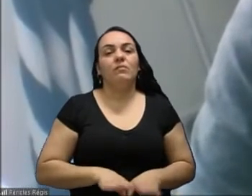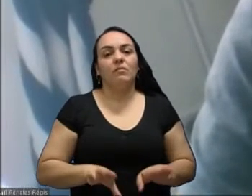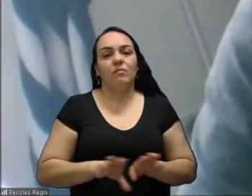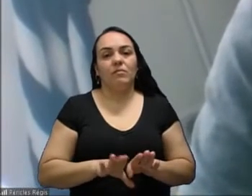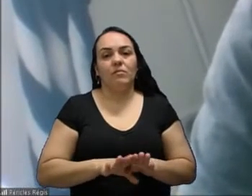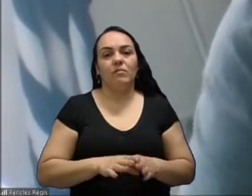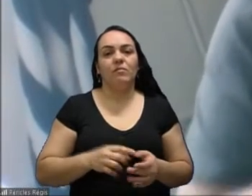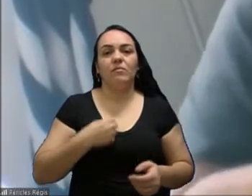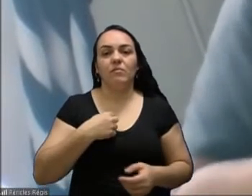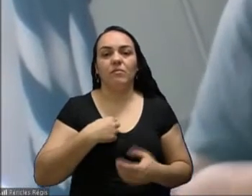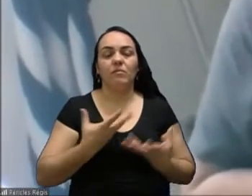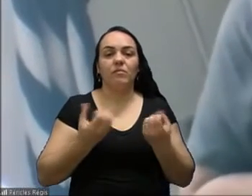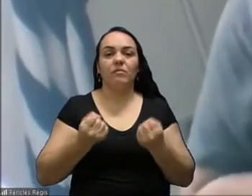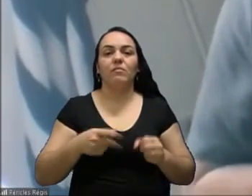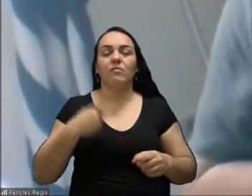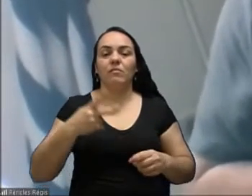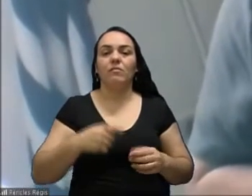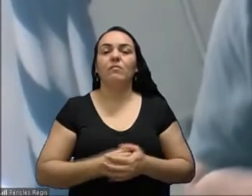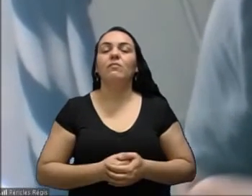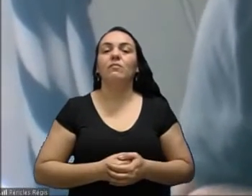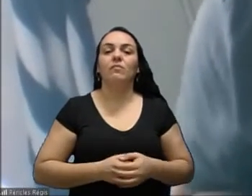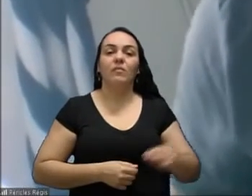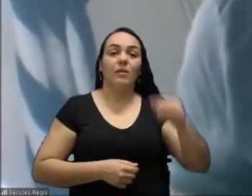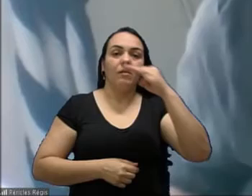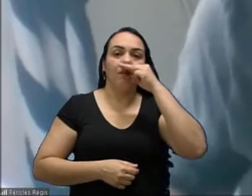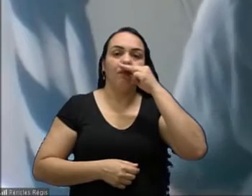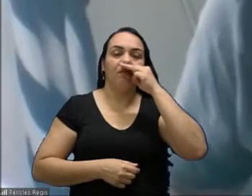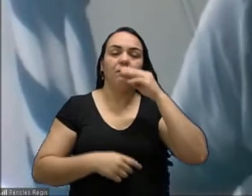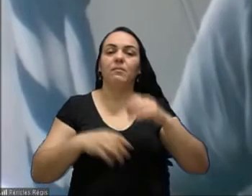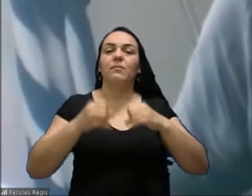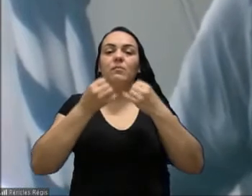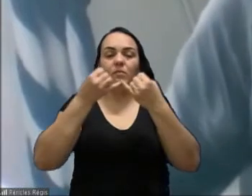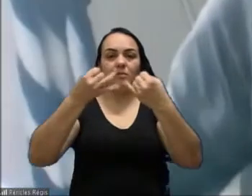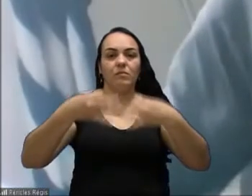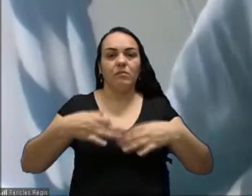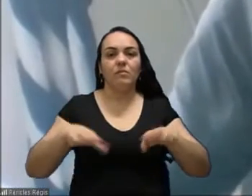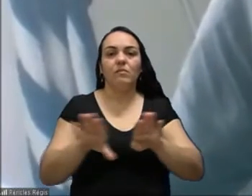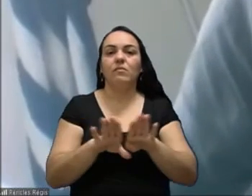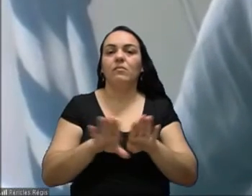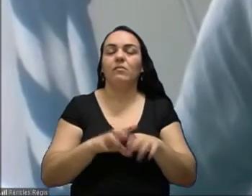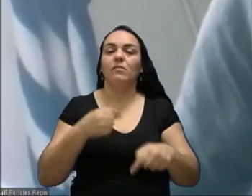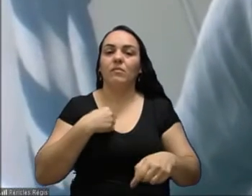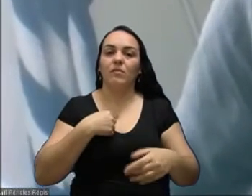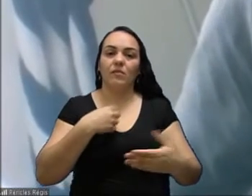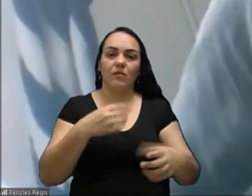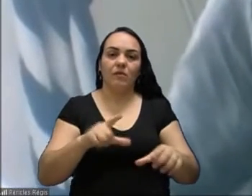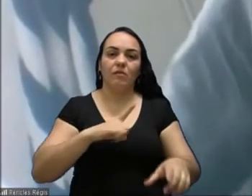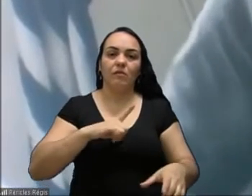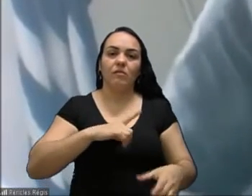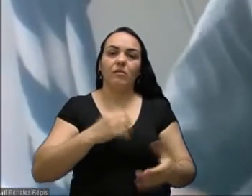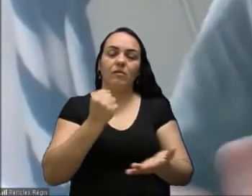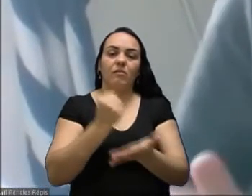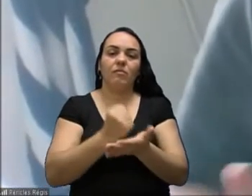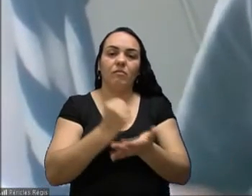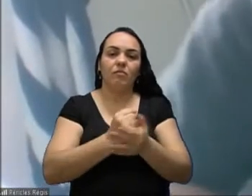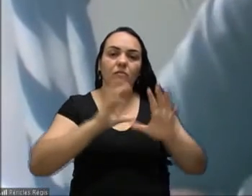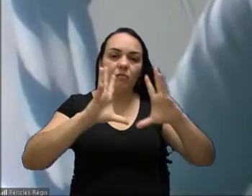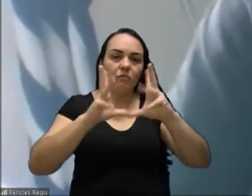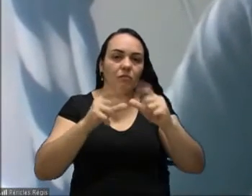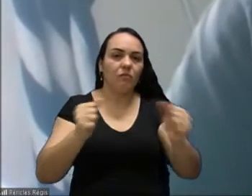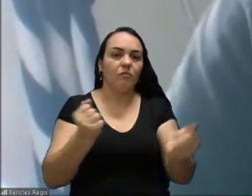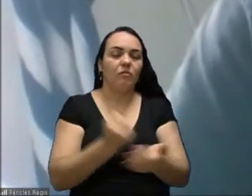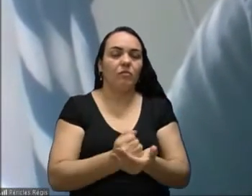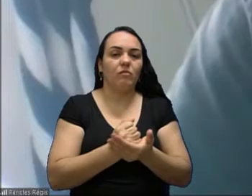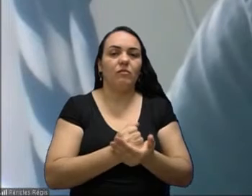a relatoria foi feita pelo vereador Martinez mas eu estou com todos os documentos aqui só para esclarecer